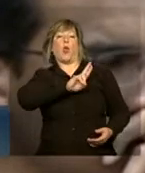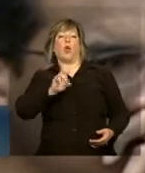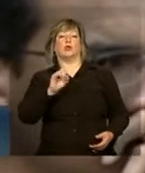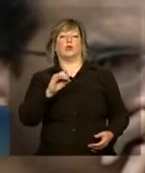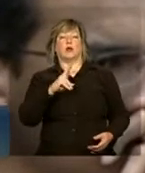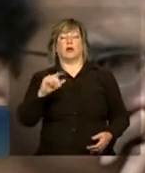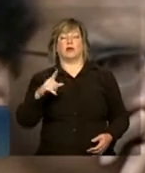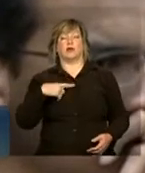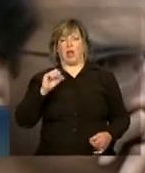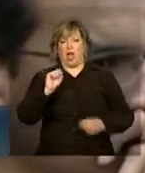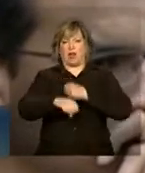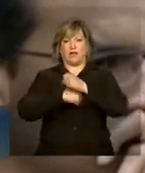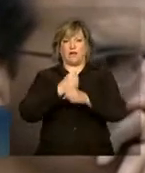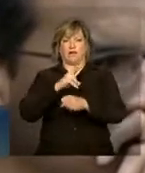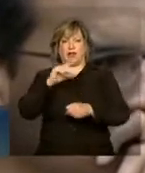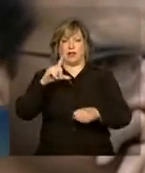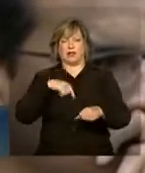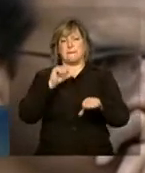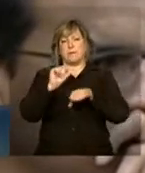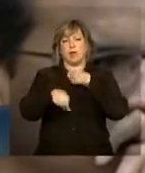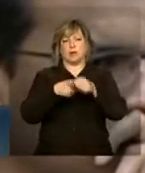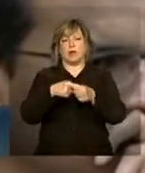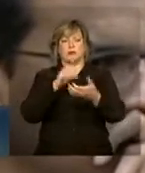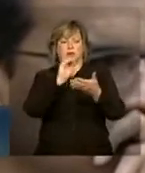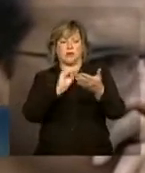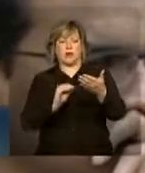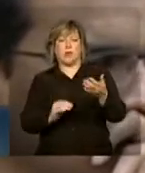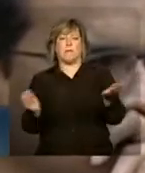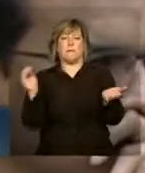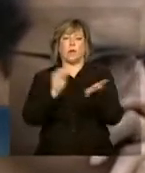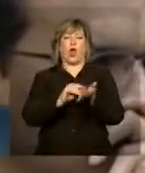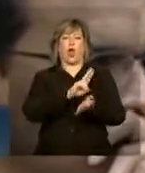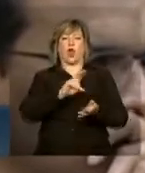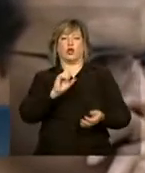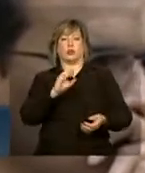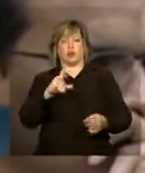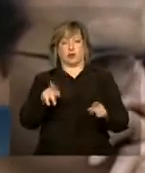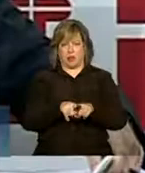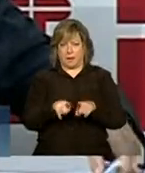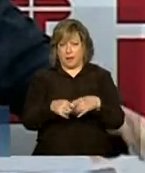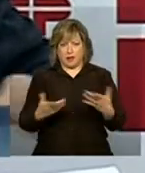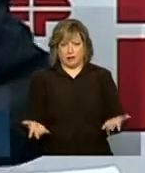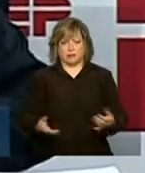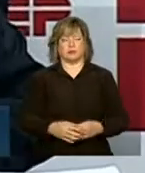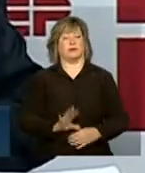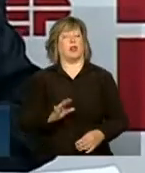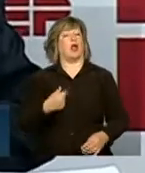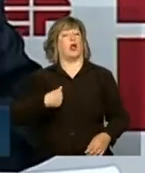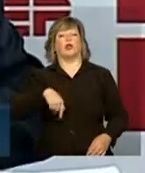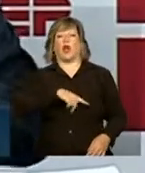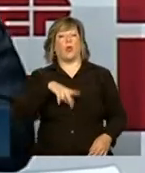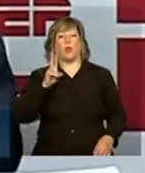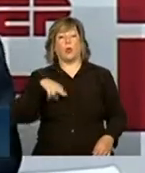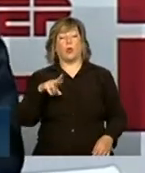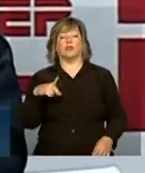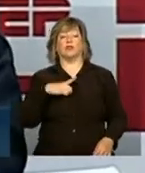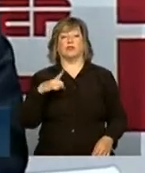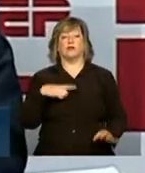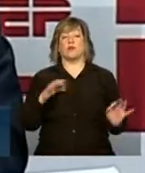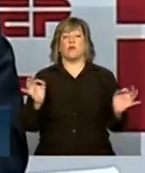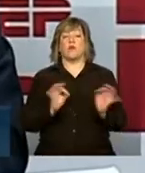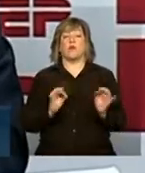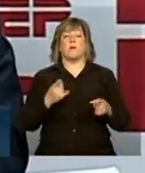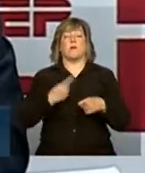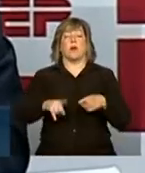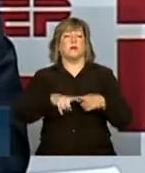que vem vai ter mudança do formulário para as pessoas poderem colocar o nome social também. Olha, nós nunca tivemos nenhum problema